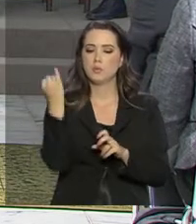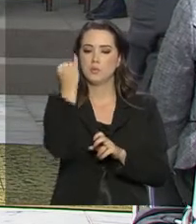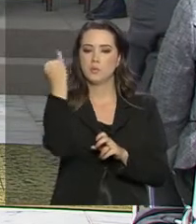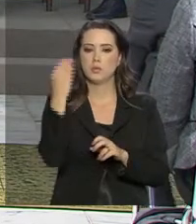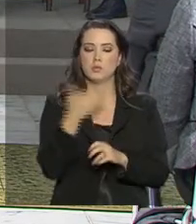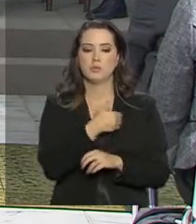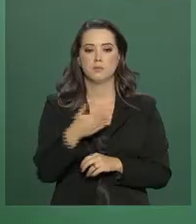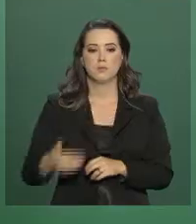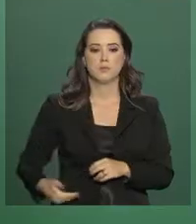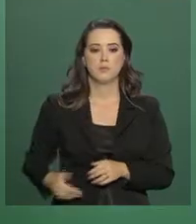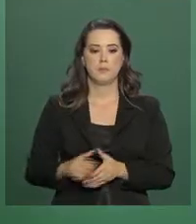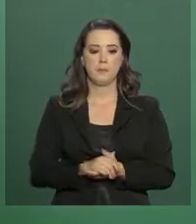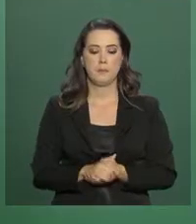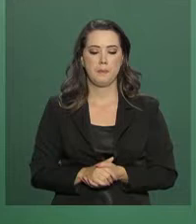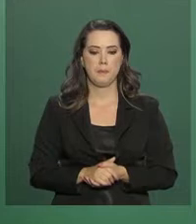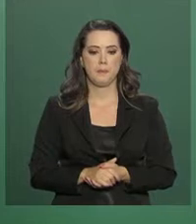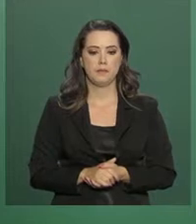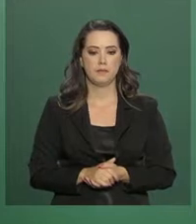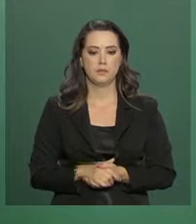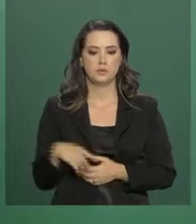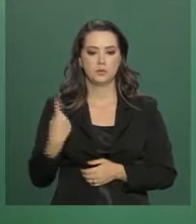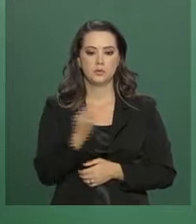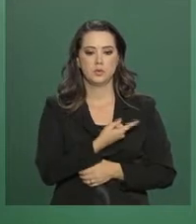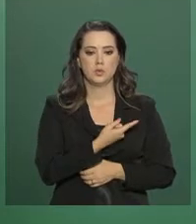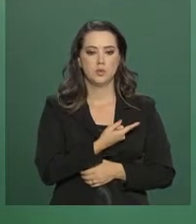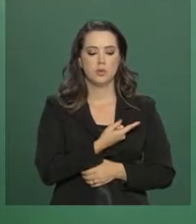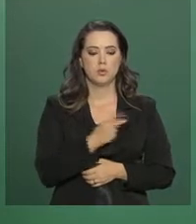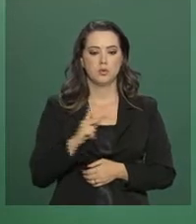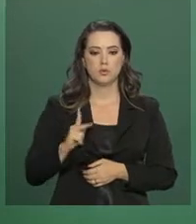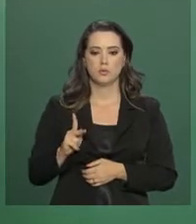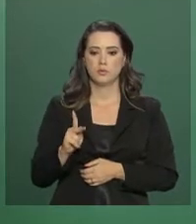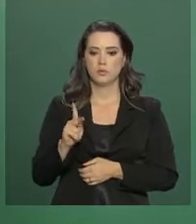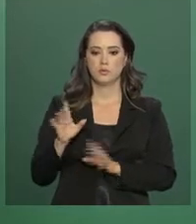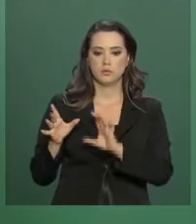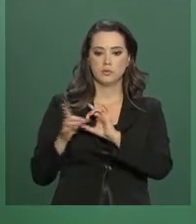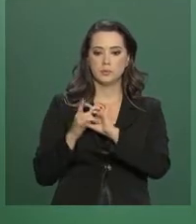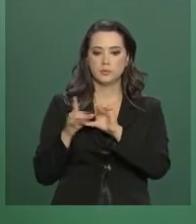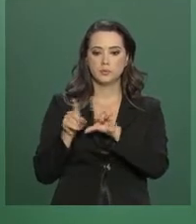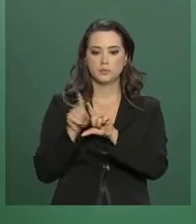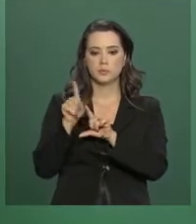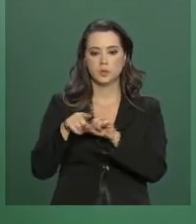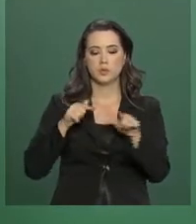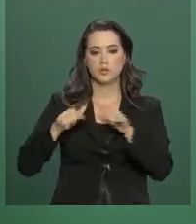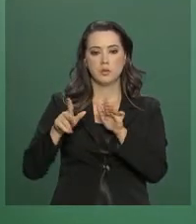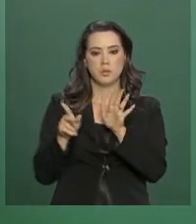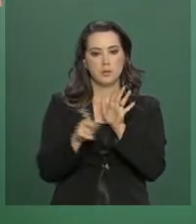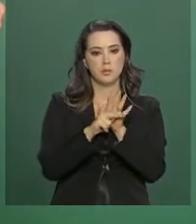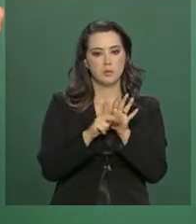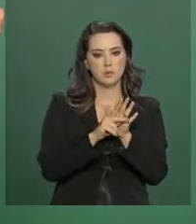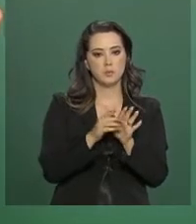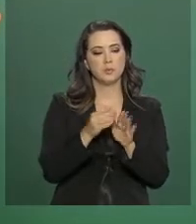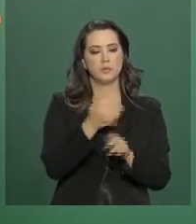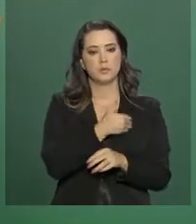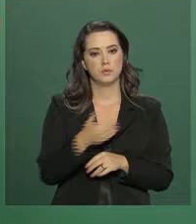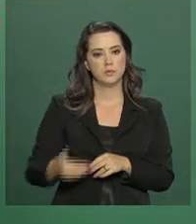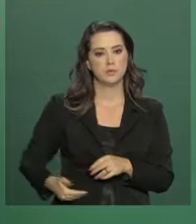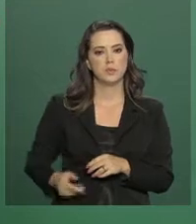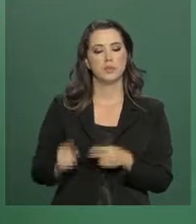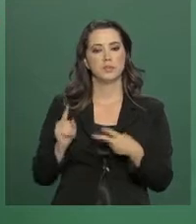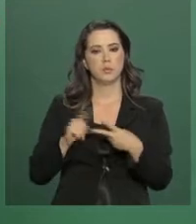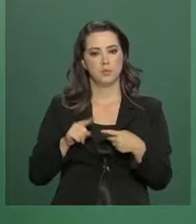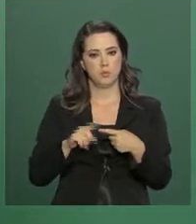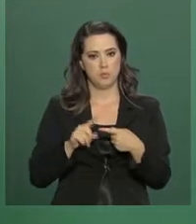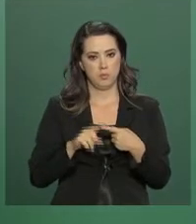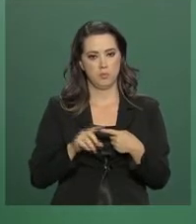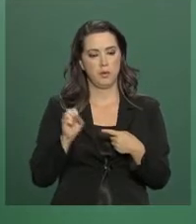para o governo nós não nos desculpamos das atividades essenciais do estado entre elas a educação e